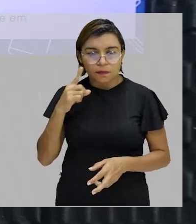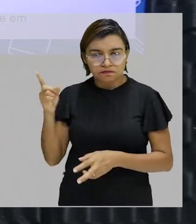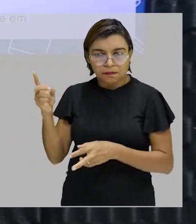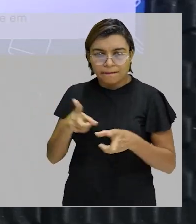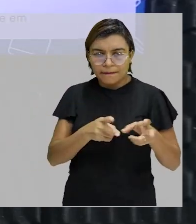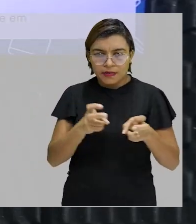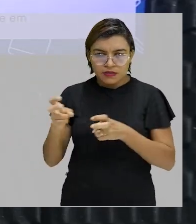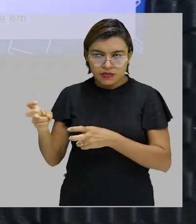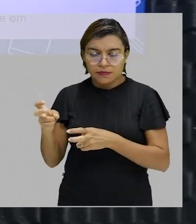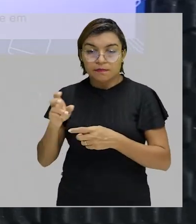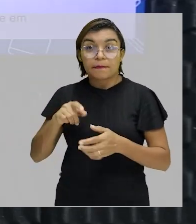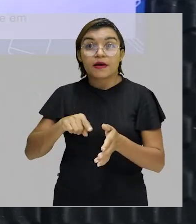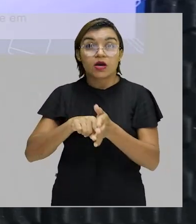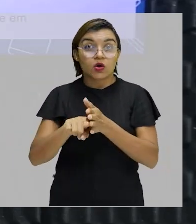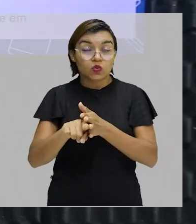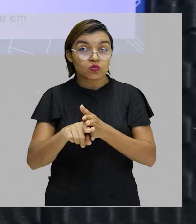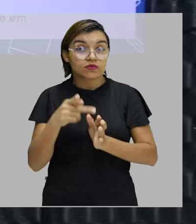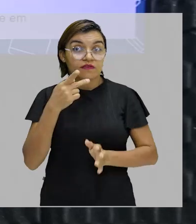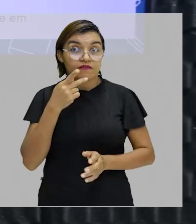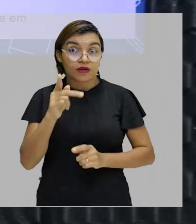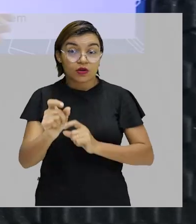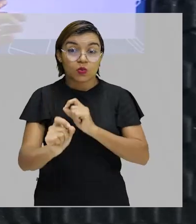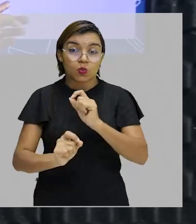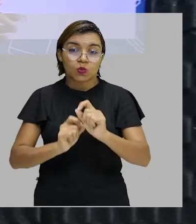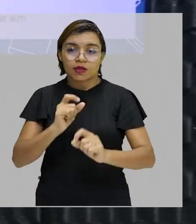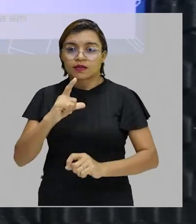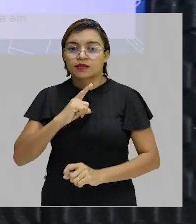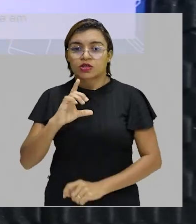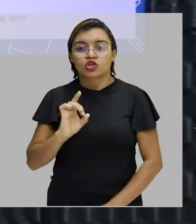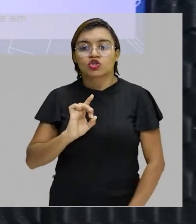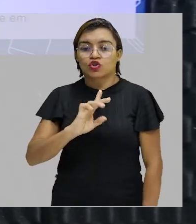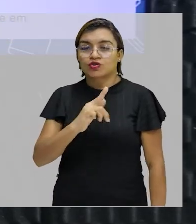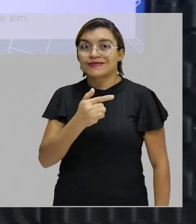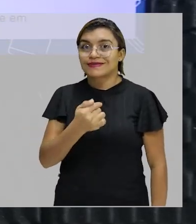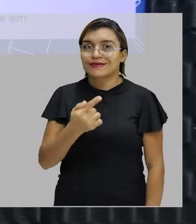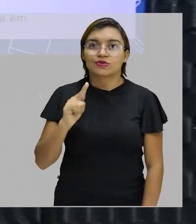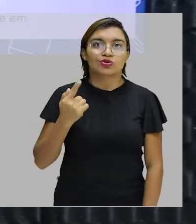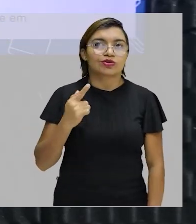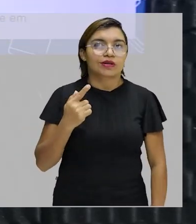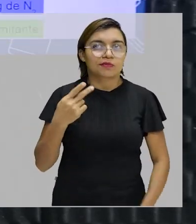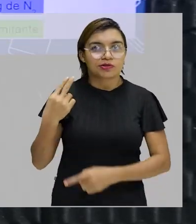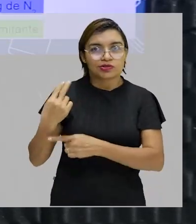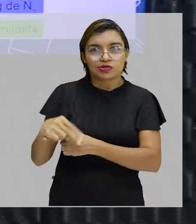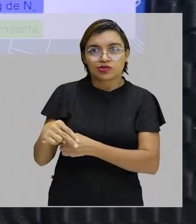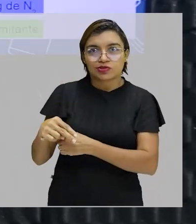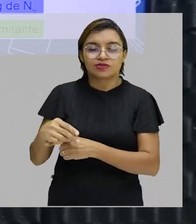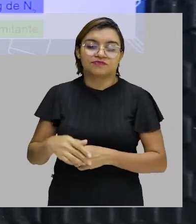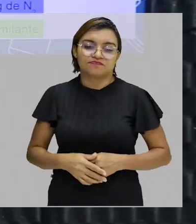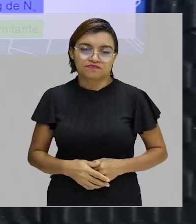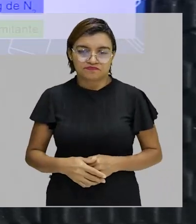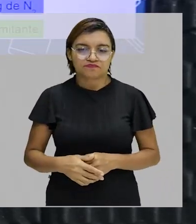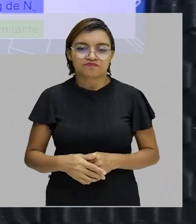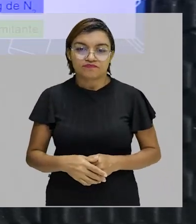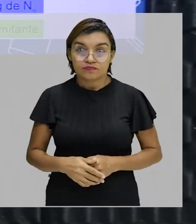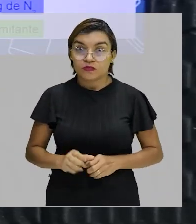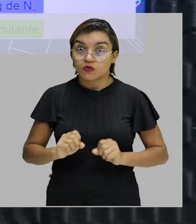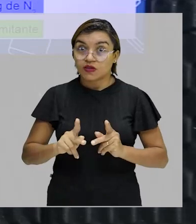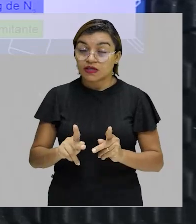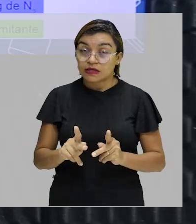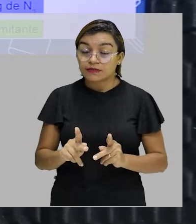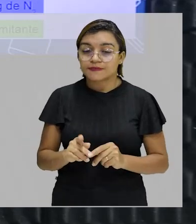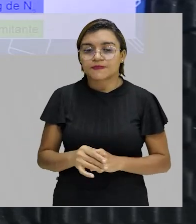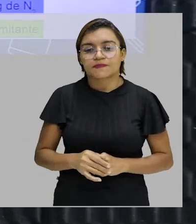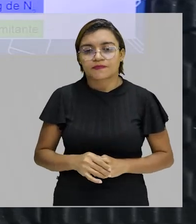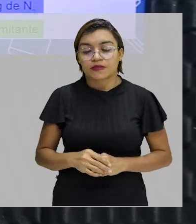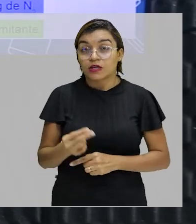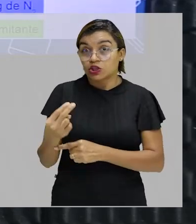na questão, fala que nós temos apenas 7 gramas de nitrogênio, certo? Então, eu posso falar